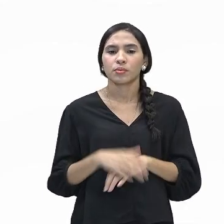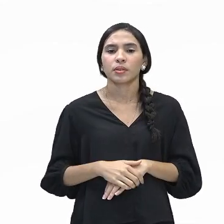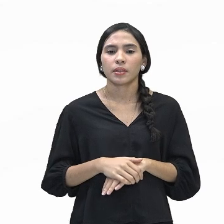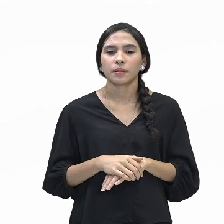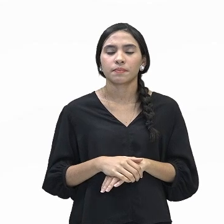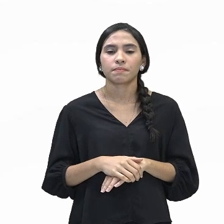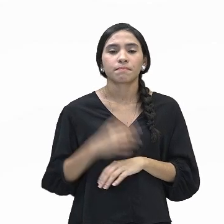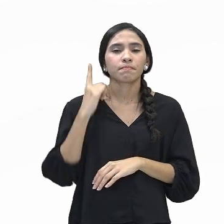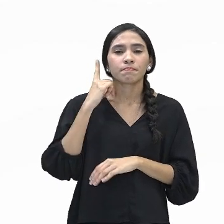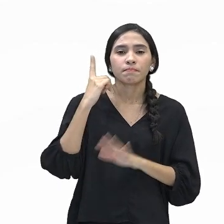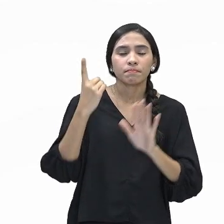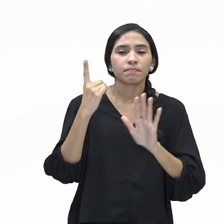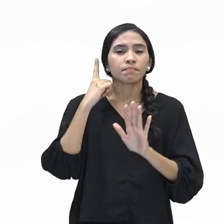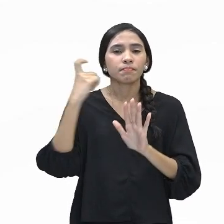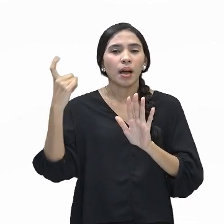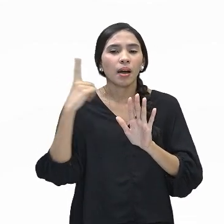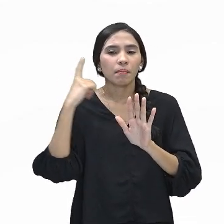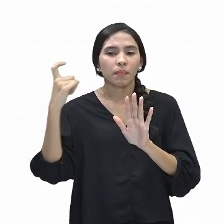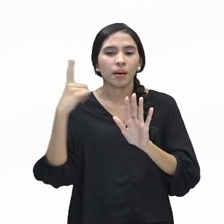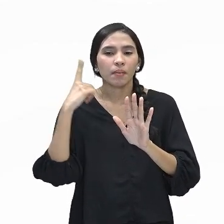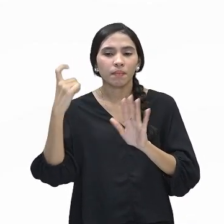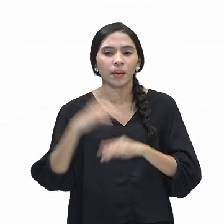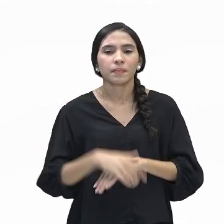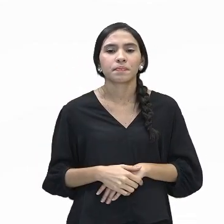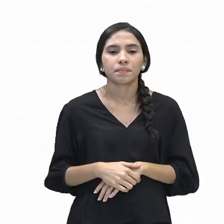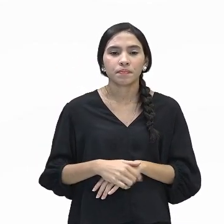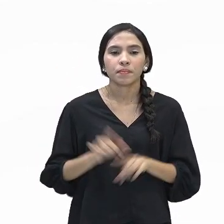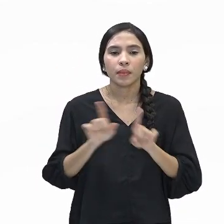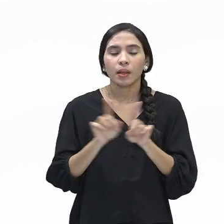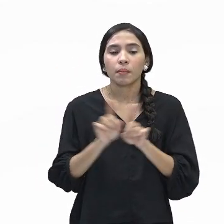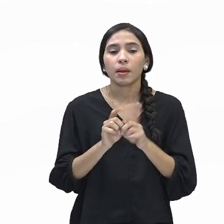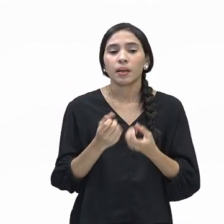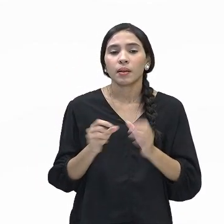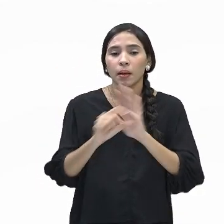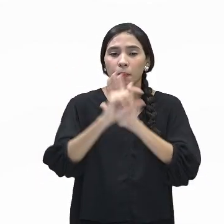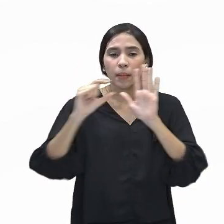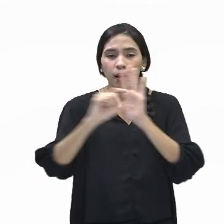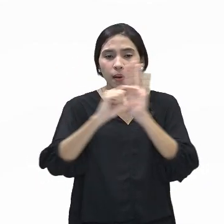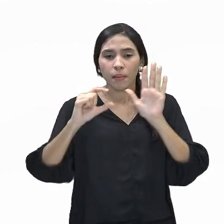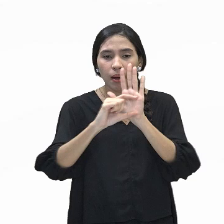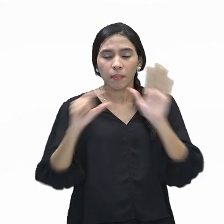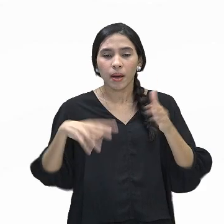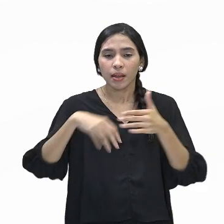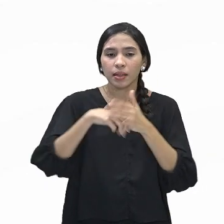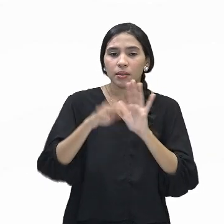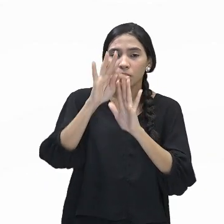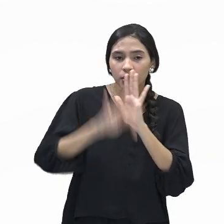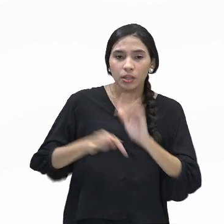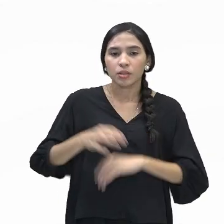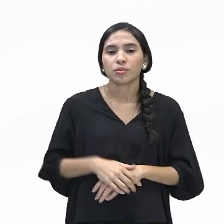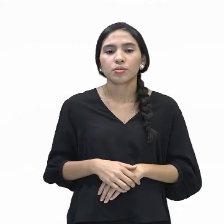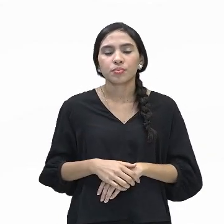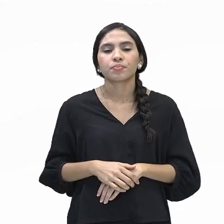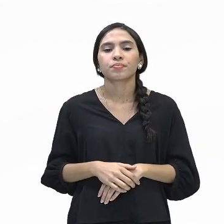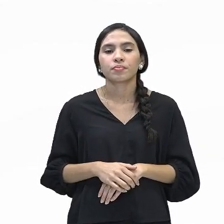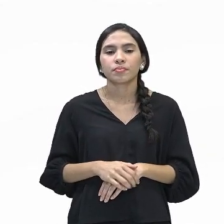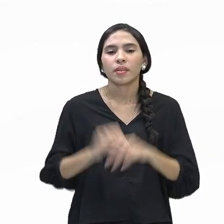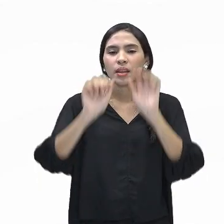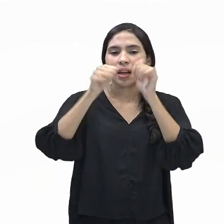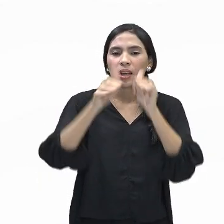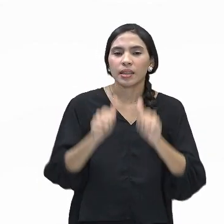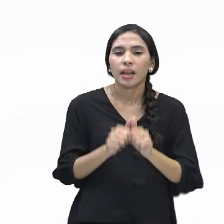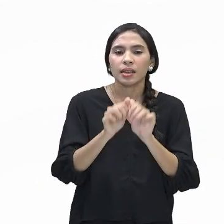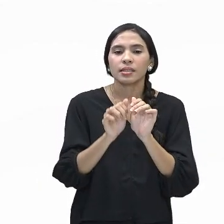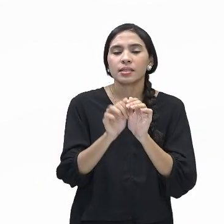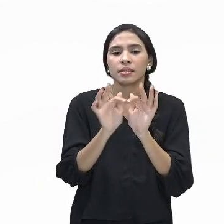onomatopeias, que é a representação dos sons, rimas internas, construções sintáticas cortadas, vocabulário